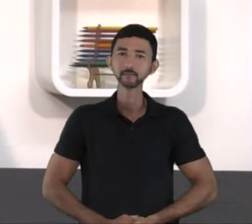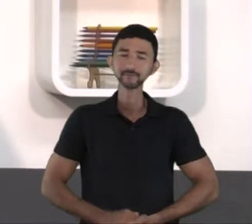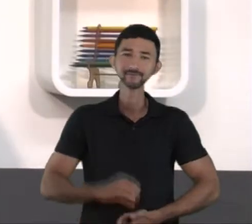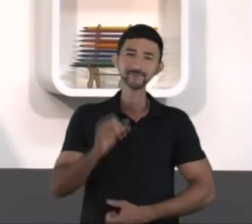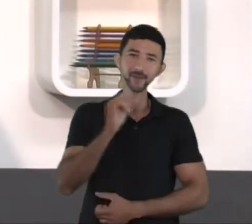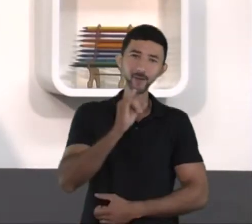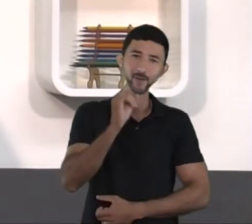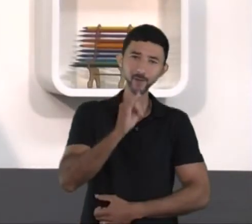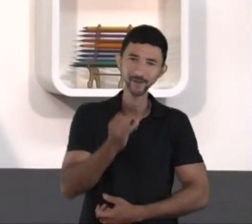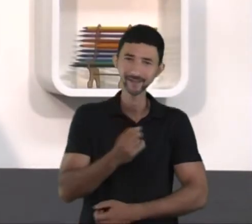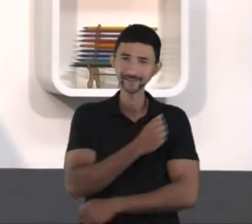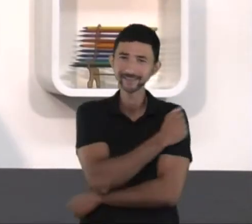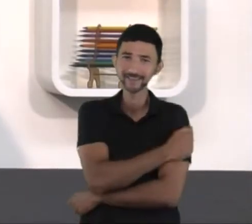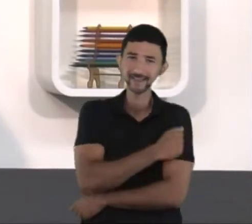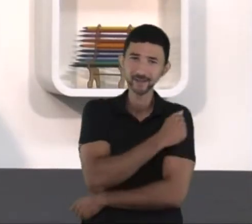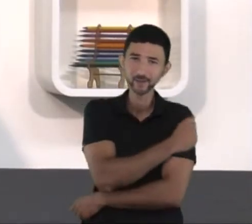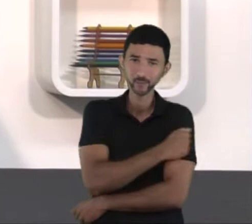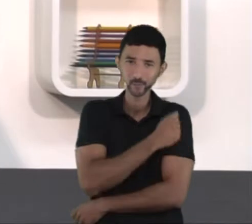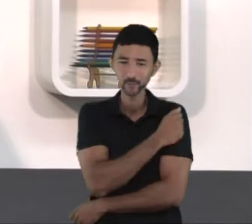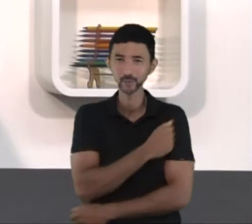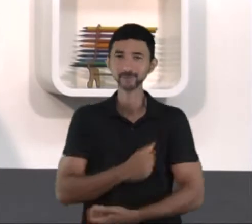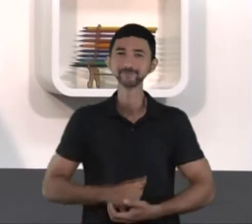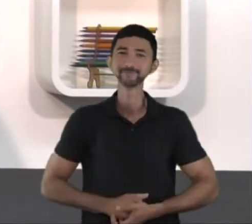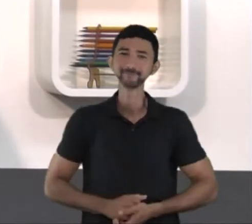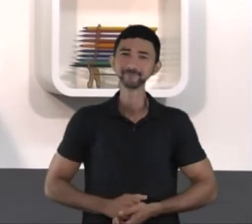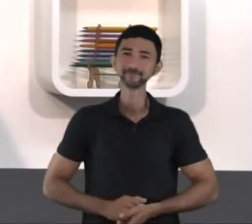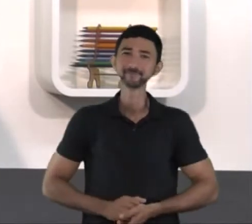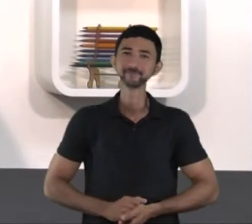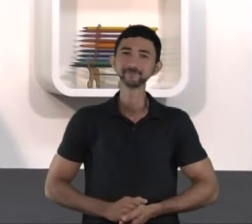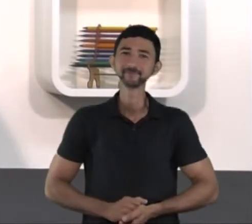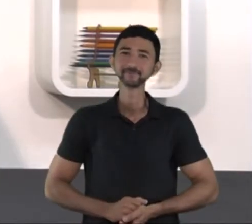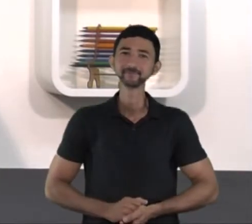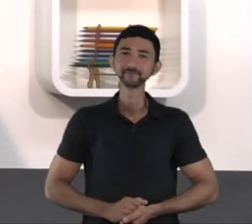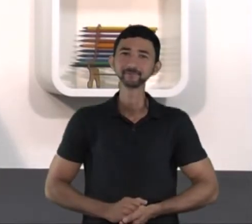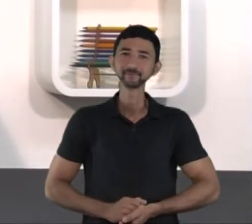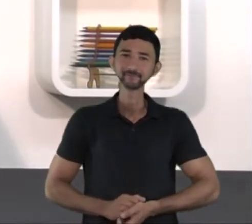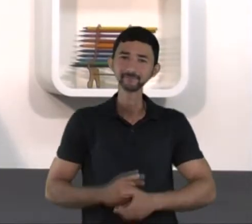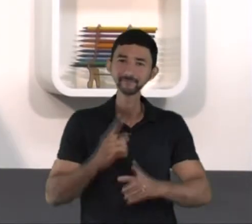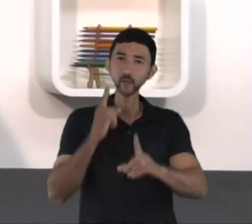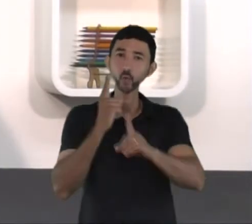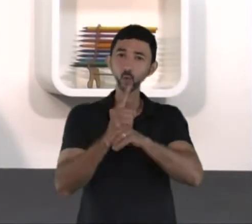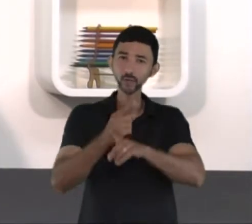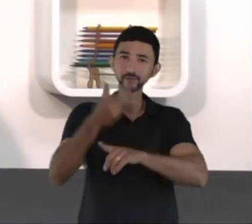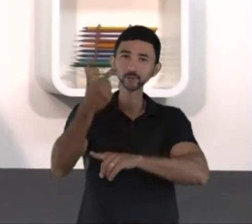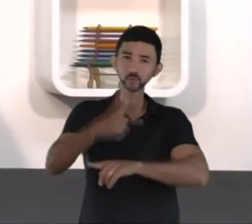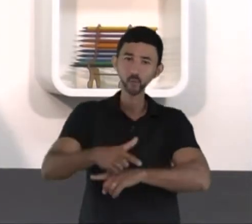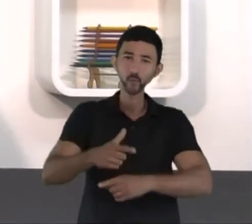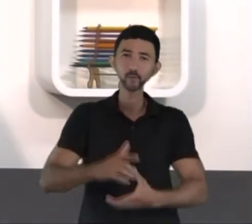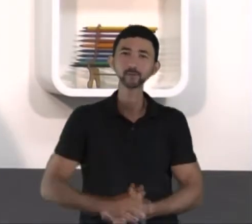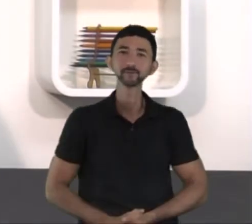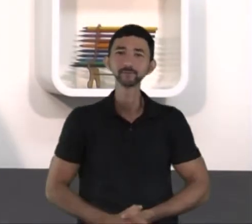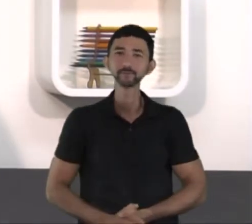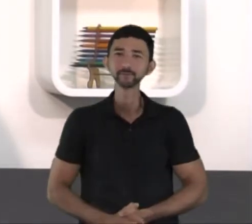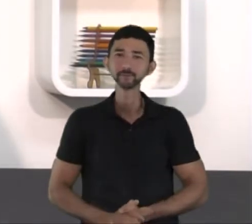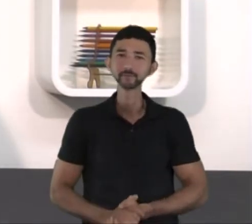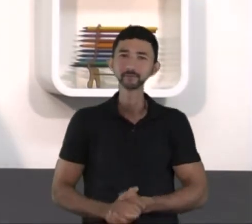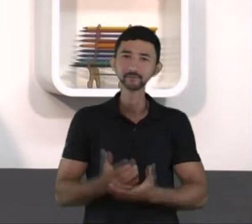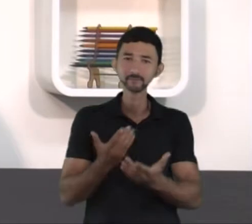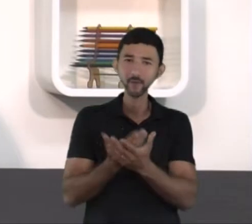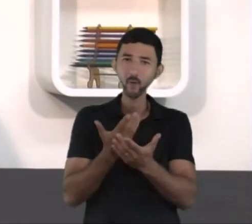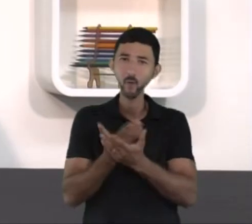Olá, meus alunos, minhas alunas, né? Estamos nos encontrando novamente, né, nesse espaço que